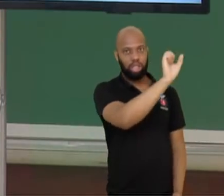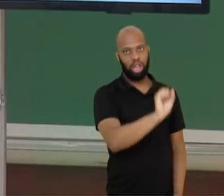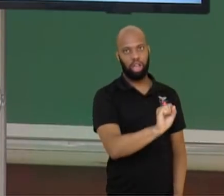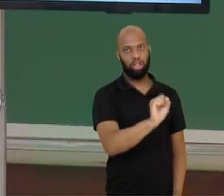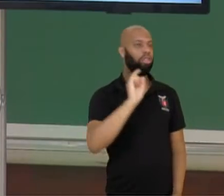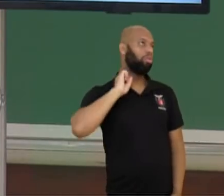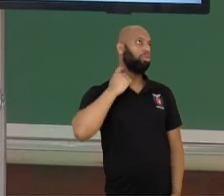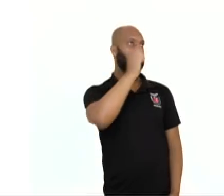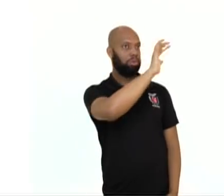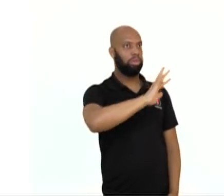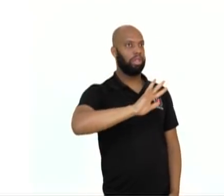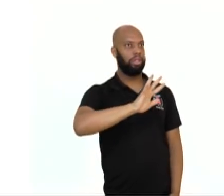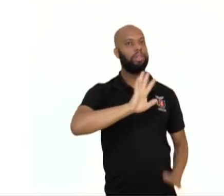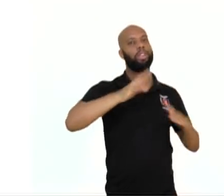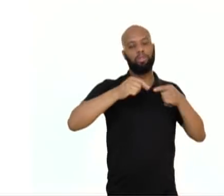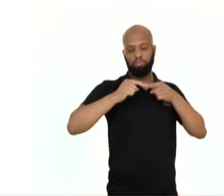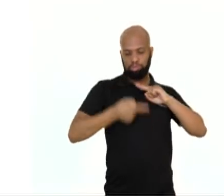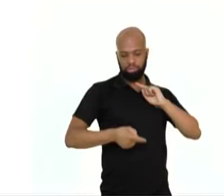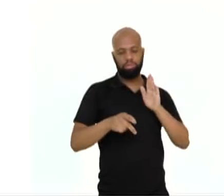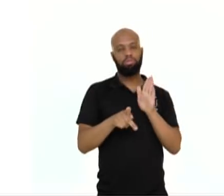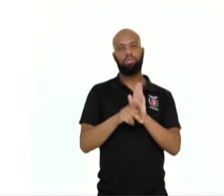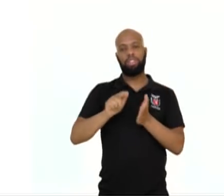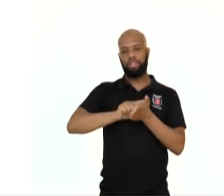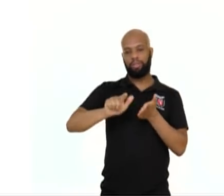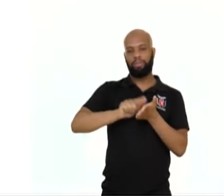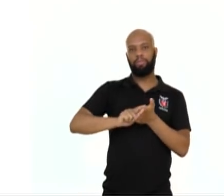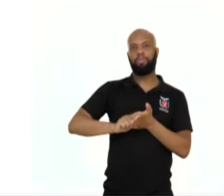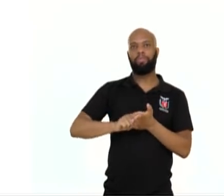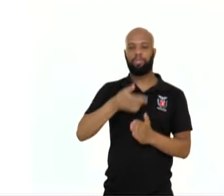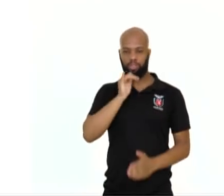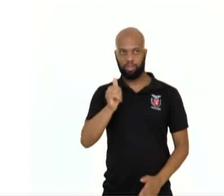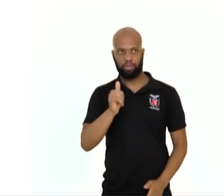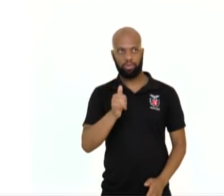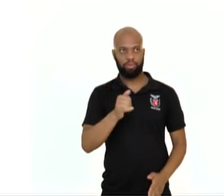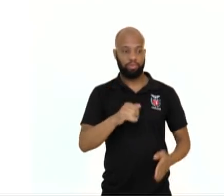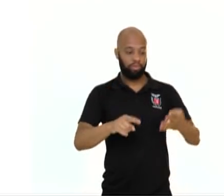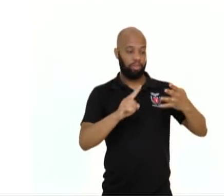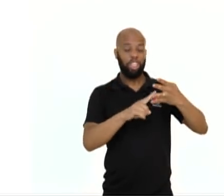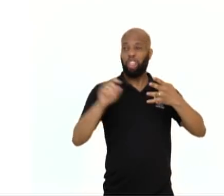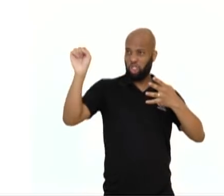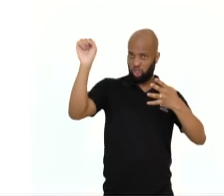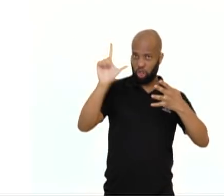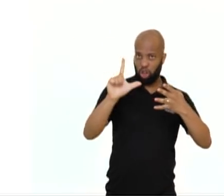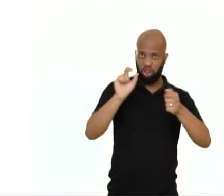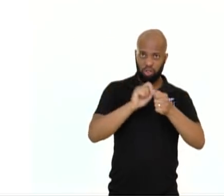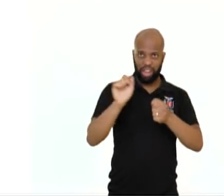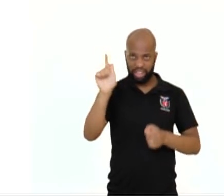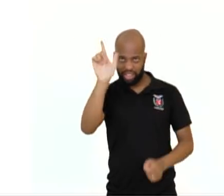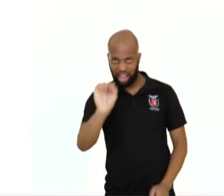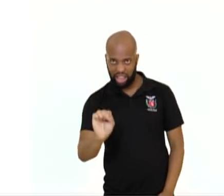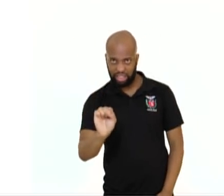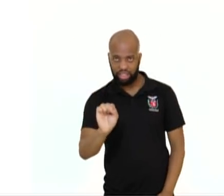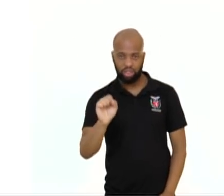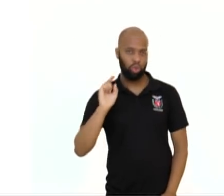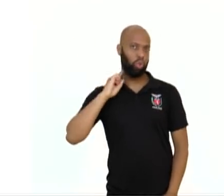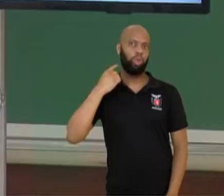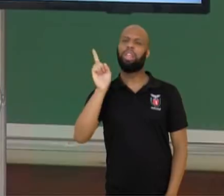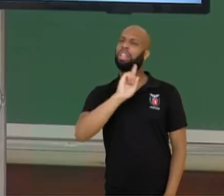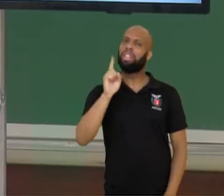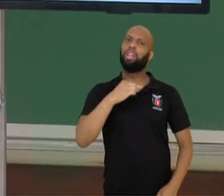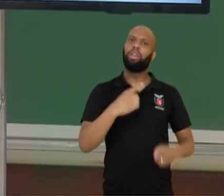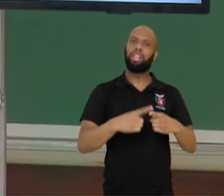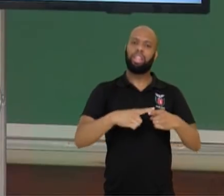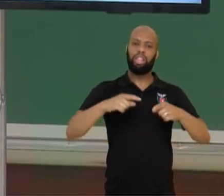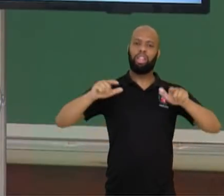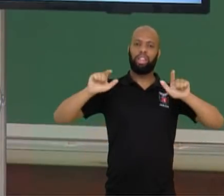poluentes, então ela não é uma energia limpa. E as outras são? Energia solar. Gera gases poluentes? Não, gente. A energia solar é que ela